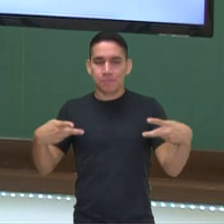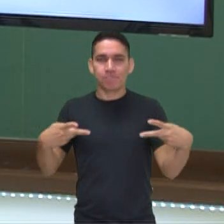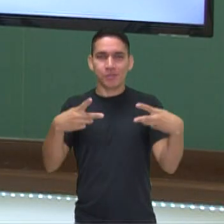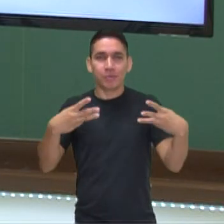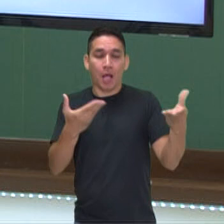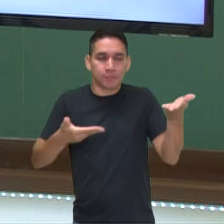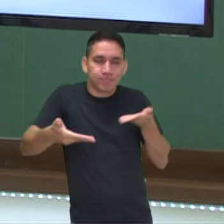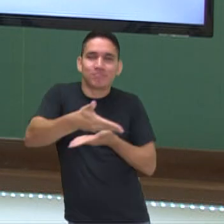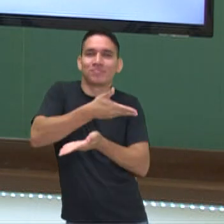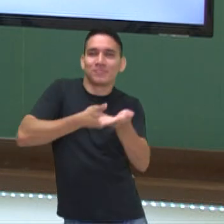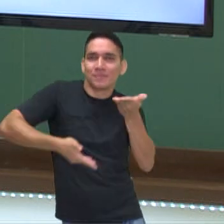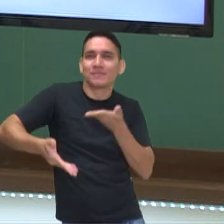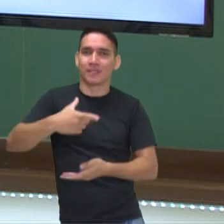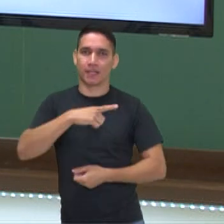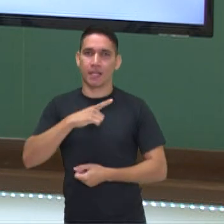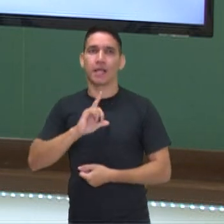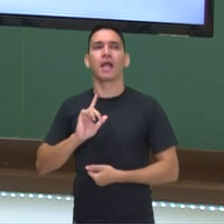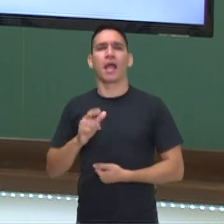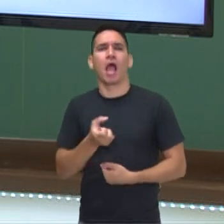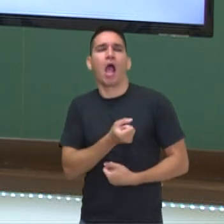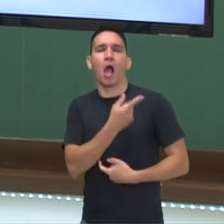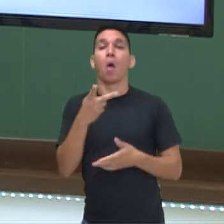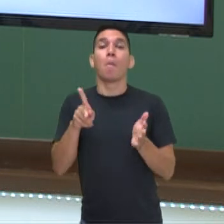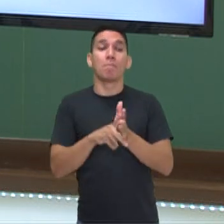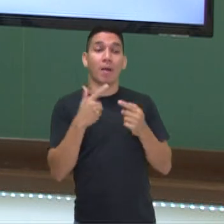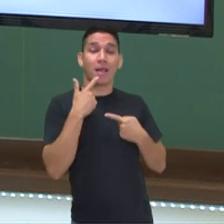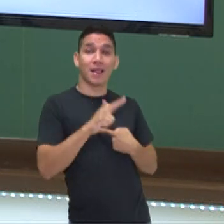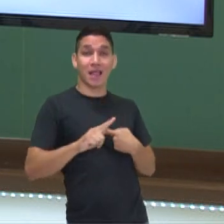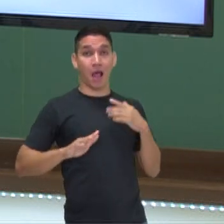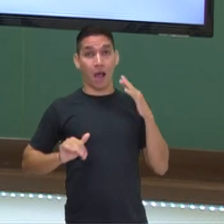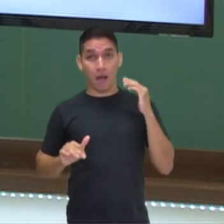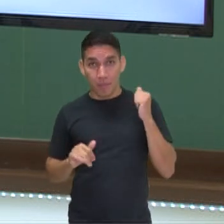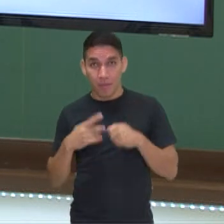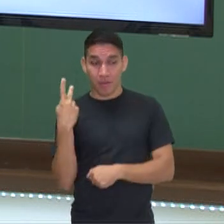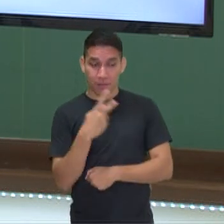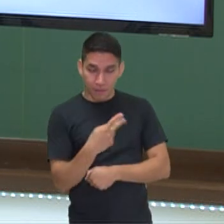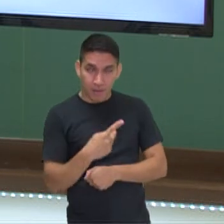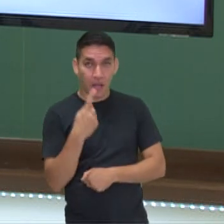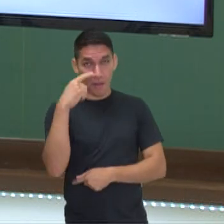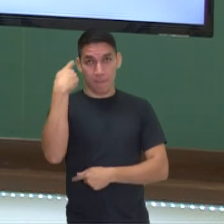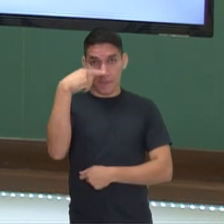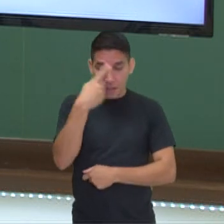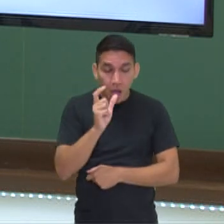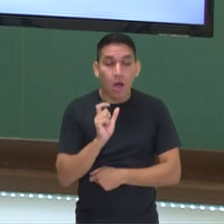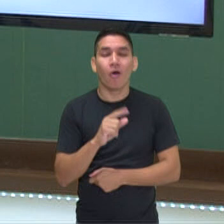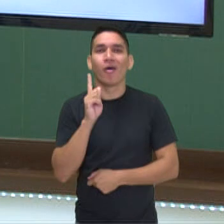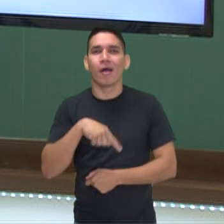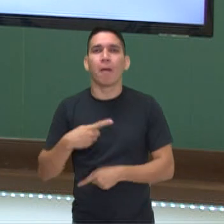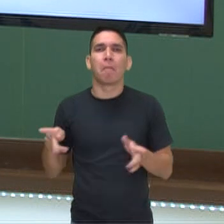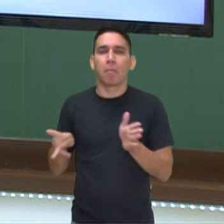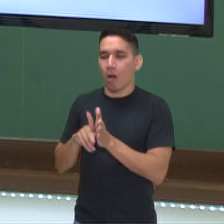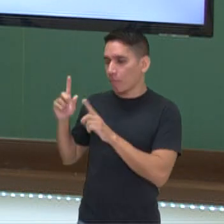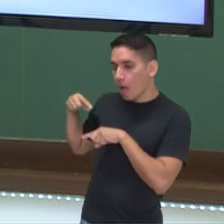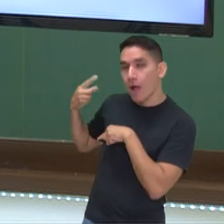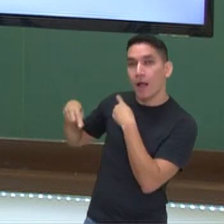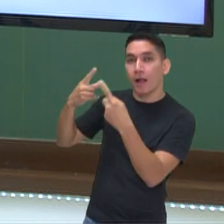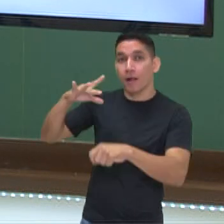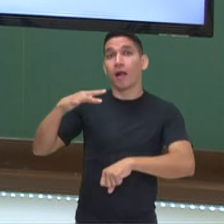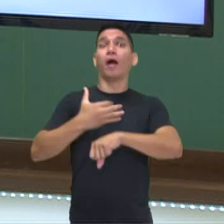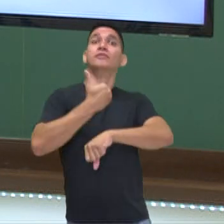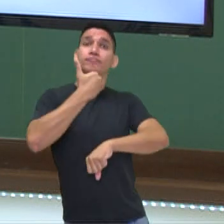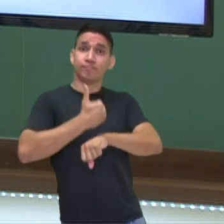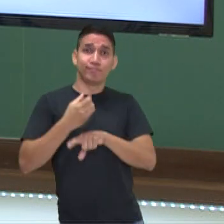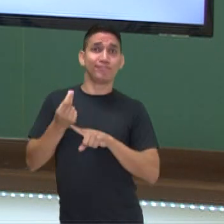Então, os países que são nossos vizinhos, de língua espanhola, né? O espanhol é uma das heranças dessa colonização. Então, conhecer